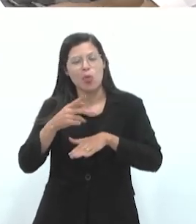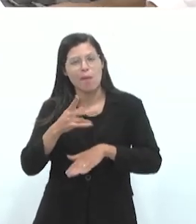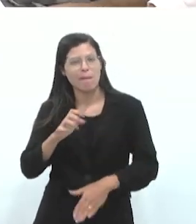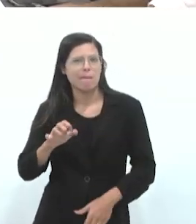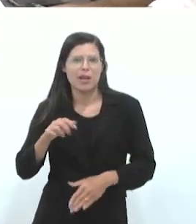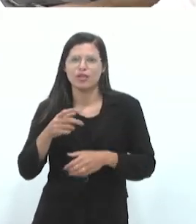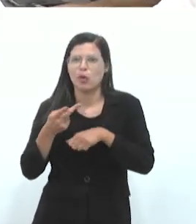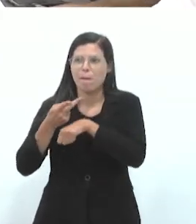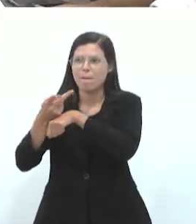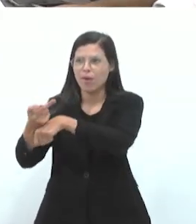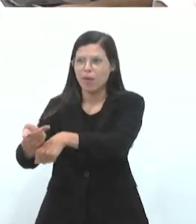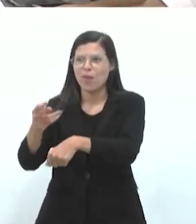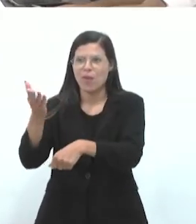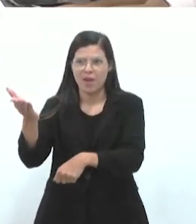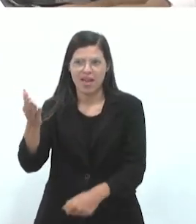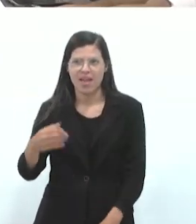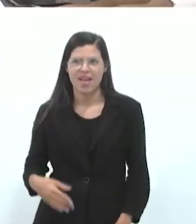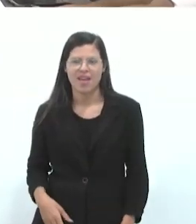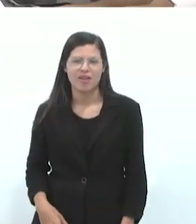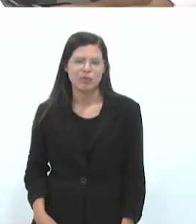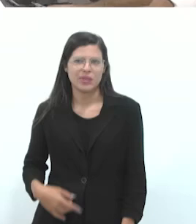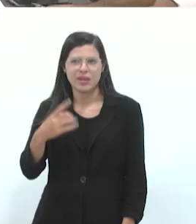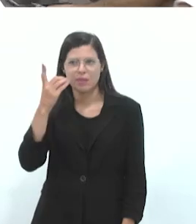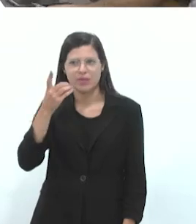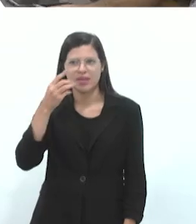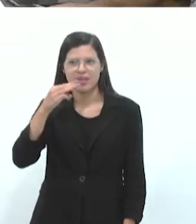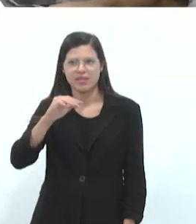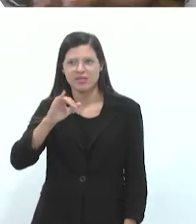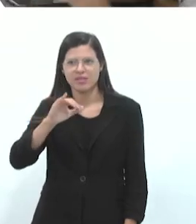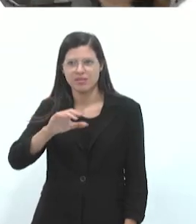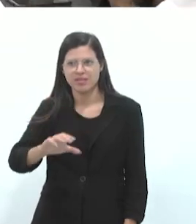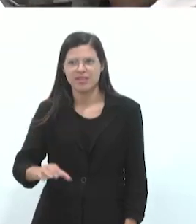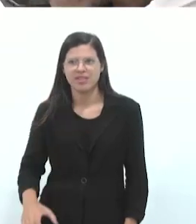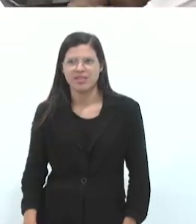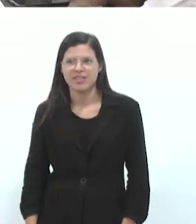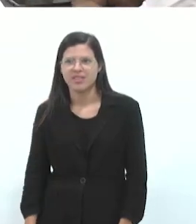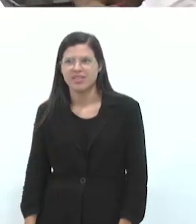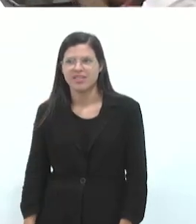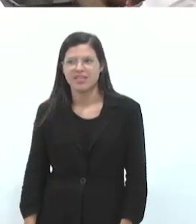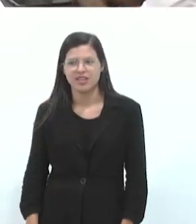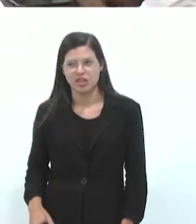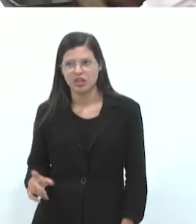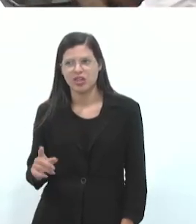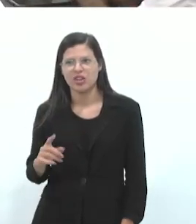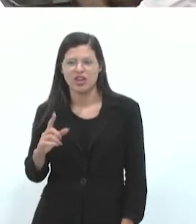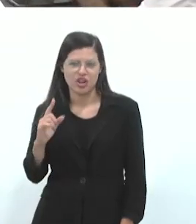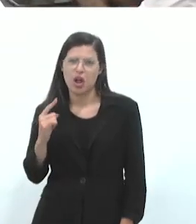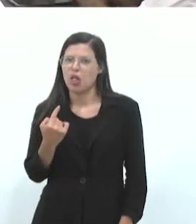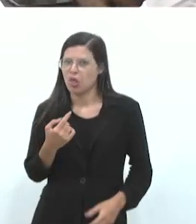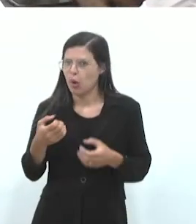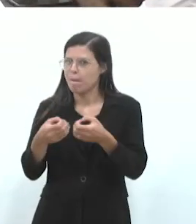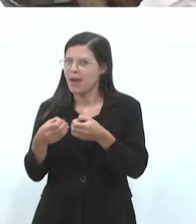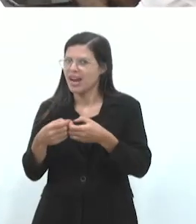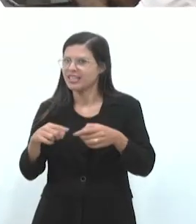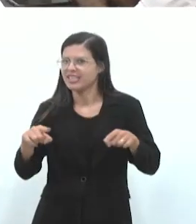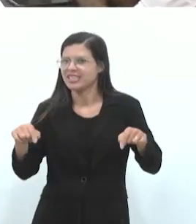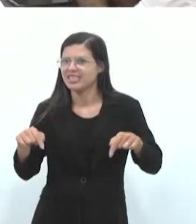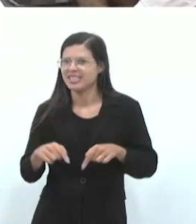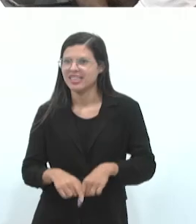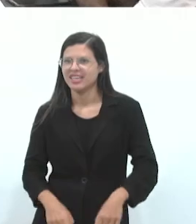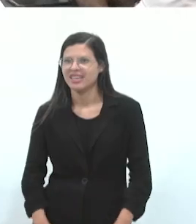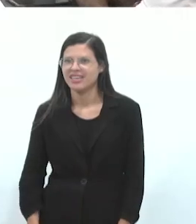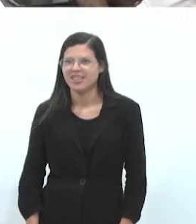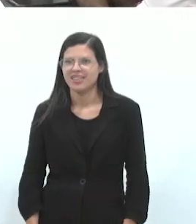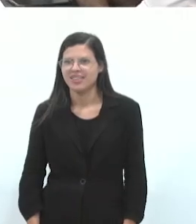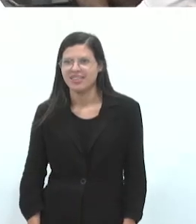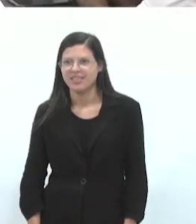Nós somos ecovizinhos, hein, deputado? Deputado Cozzolino vai ser Não, o primeiro. por deputado Cozzolino eu faço. Vai ser o primeiro a bater lá. Com música, com